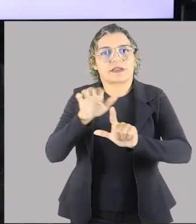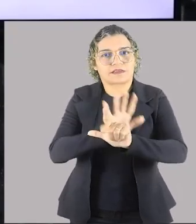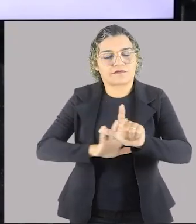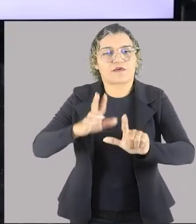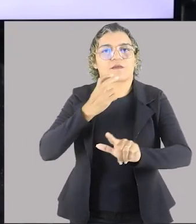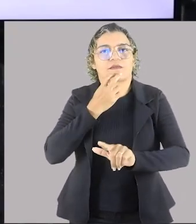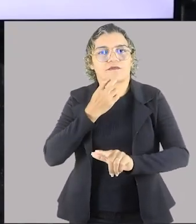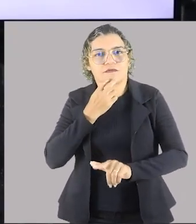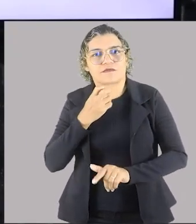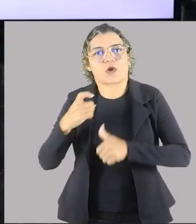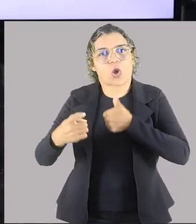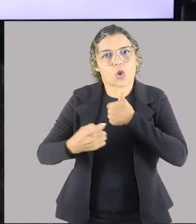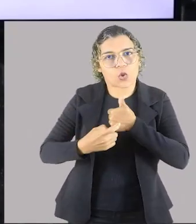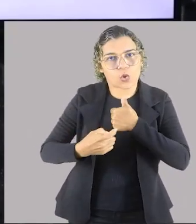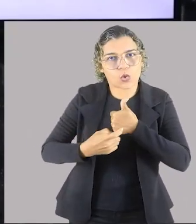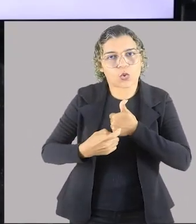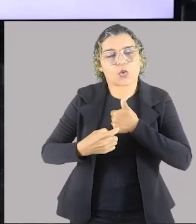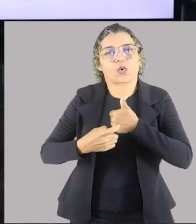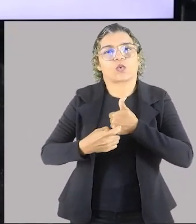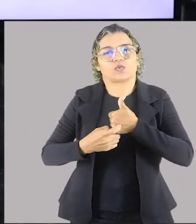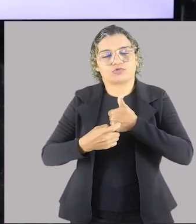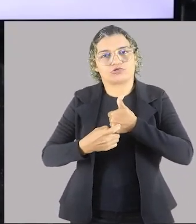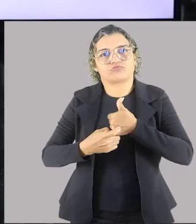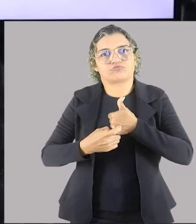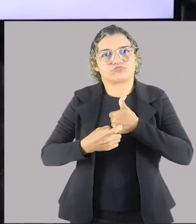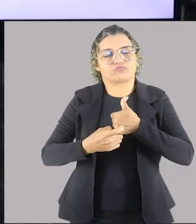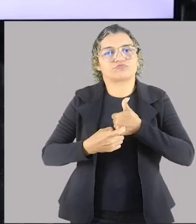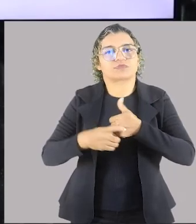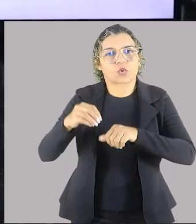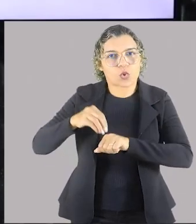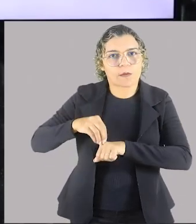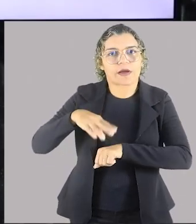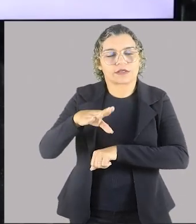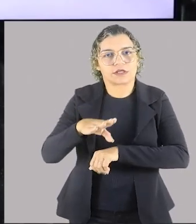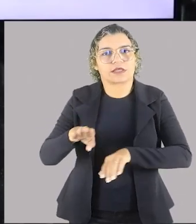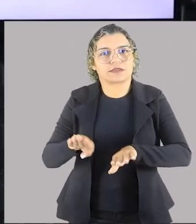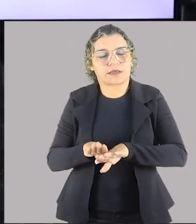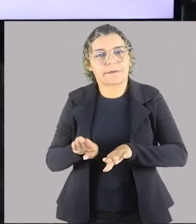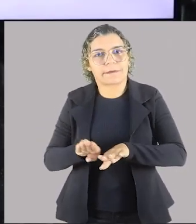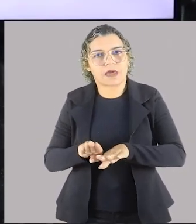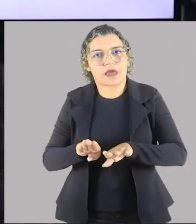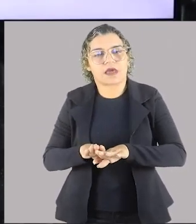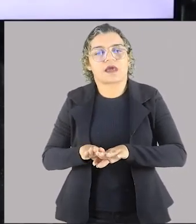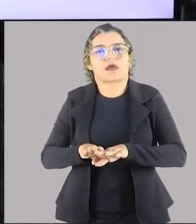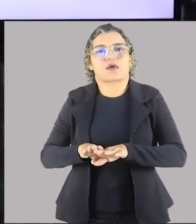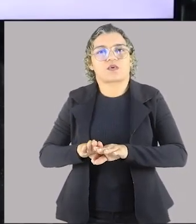curte, compartilha, tá? E se inscreve no nosso canal também no YouTube